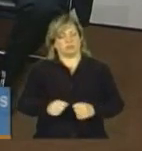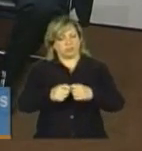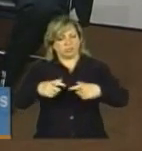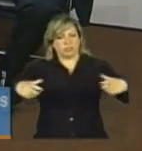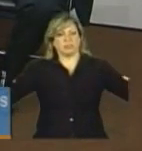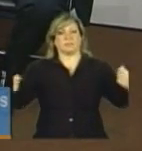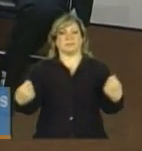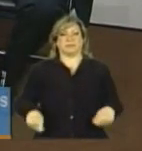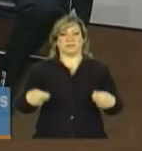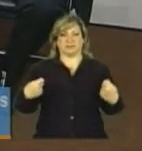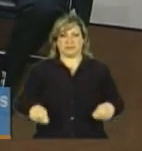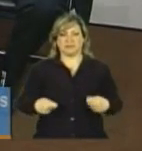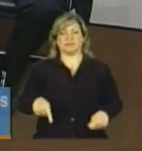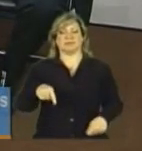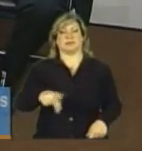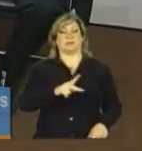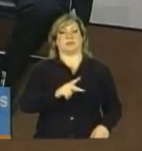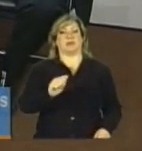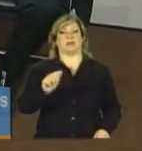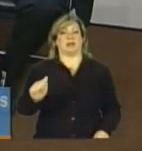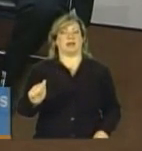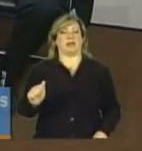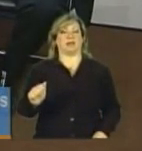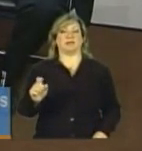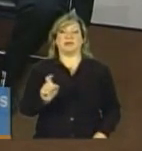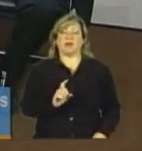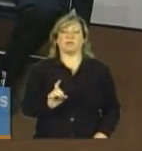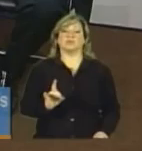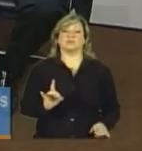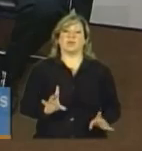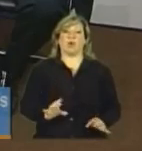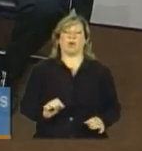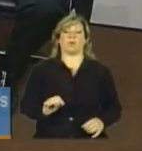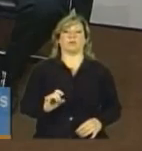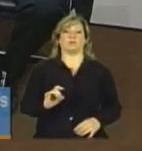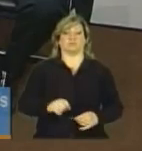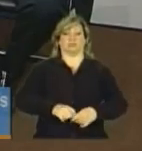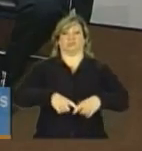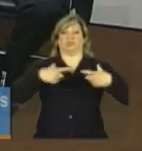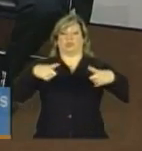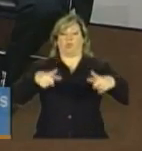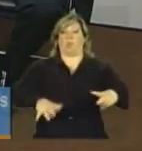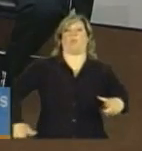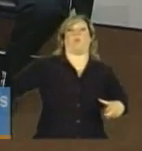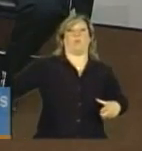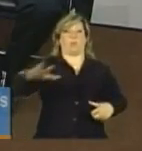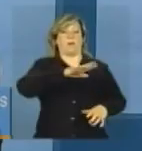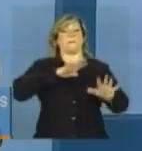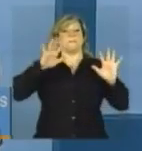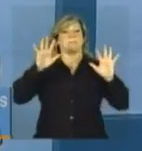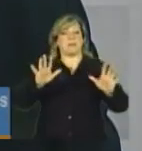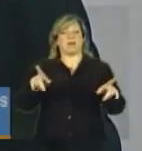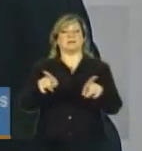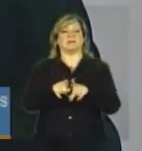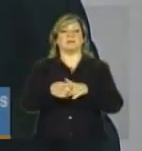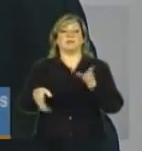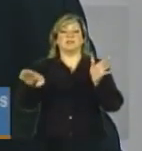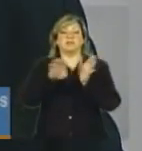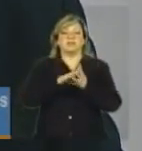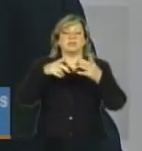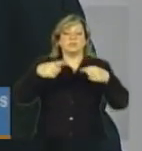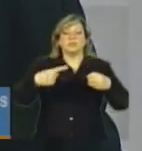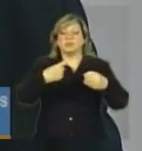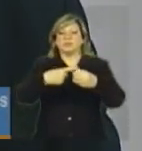expansão do PAA se dê não só pela maior eh amplitude, né, territorial, mas também chegando a